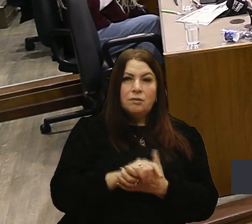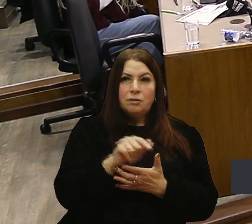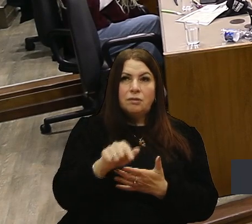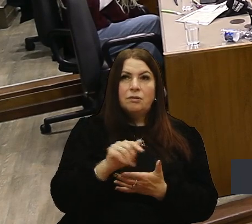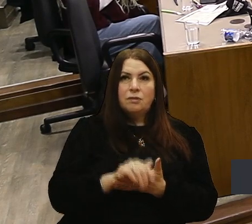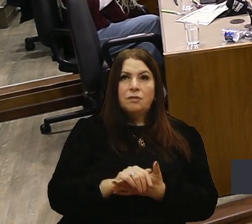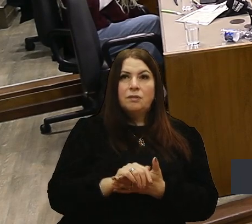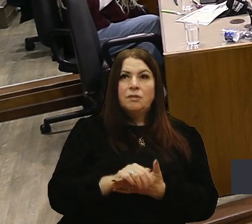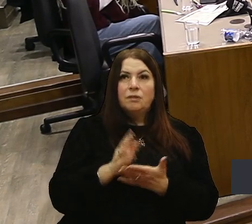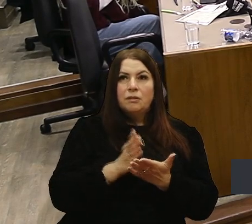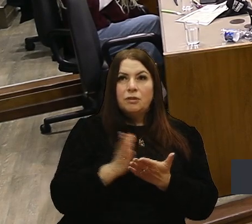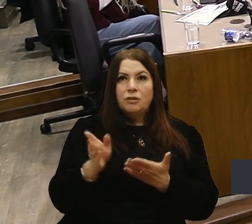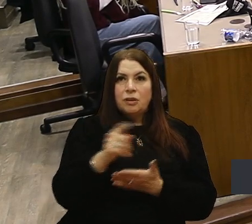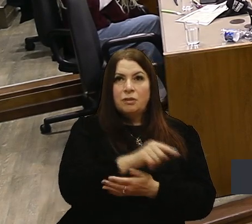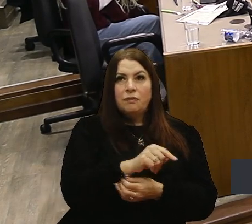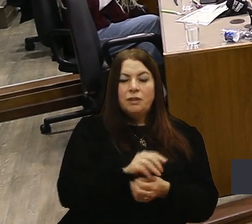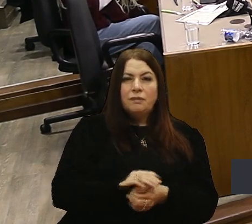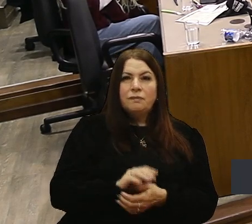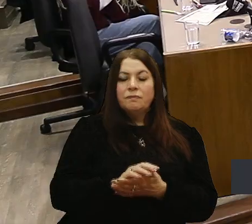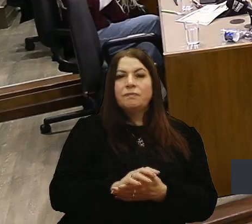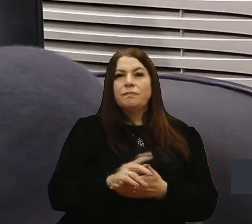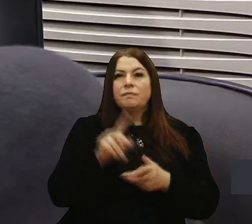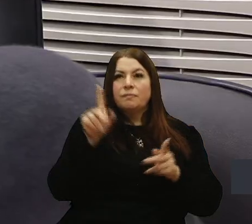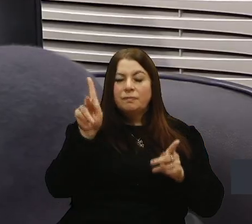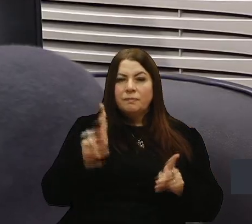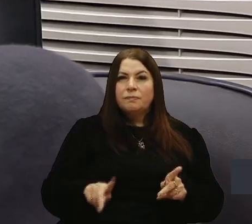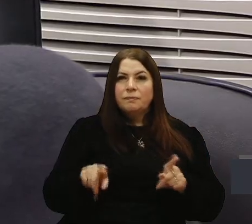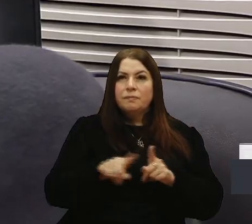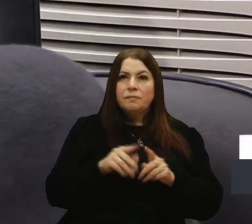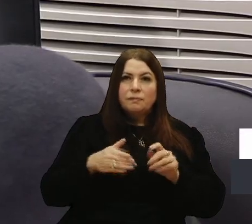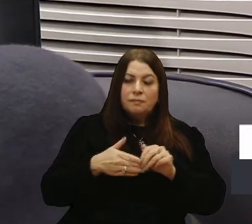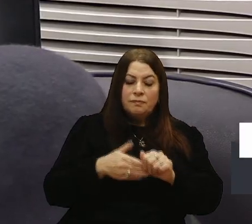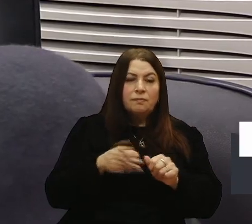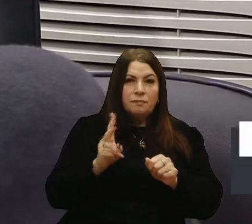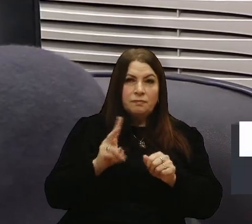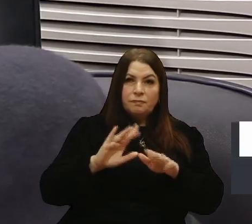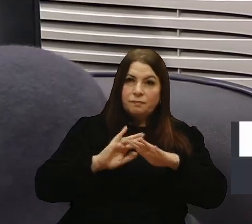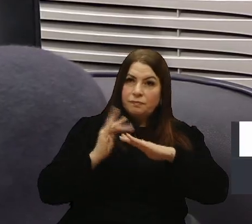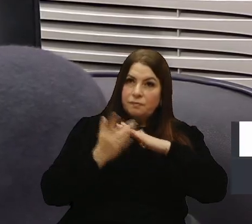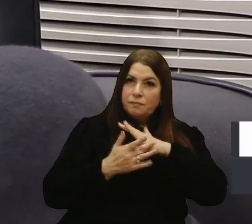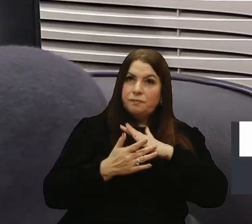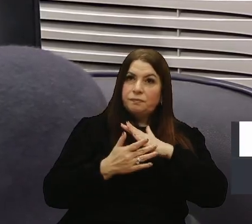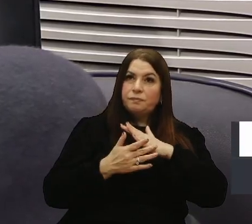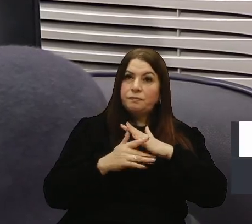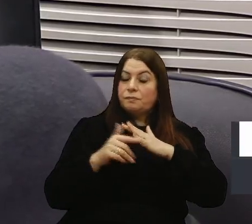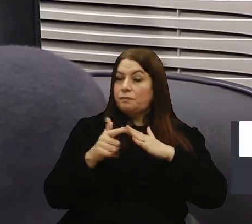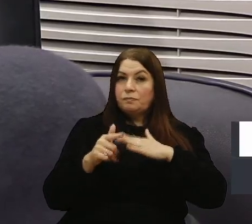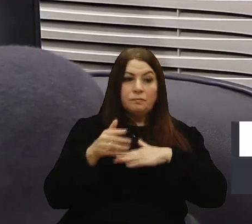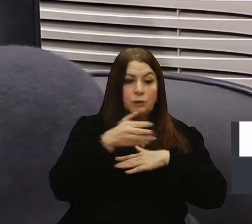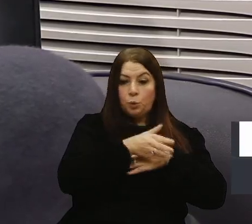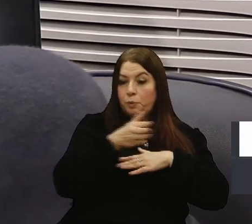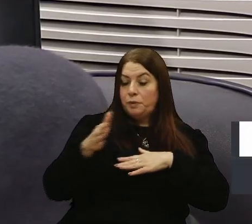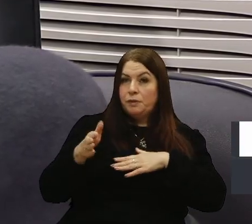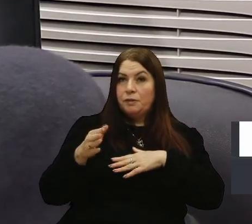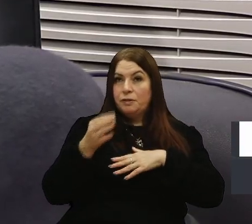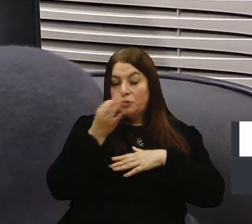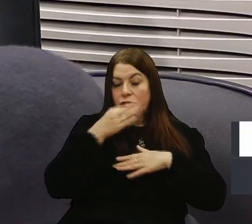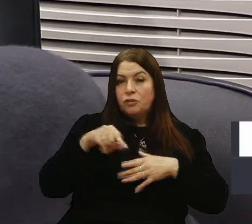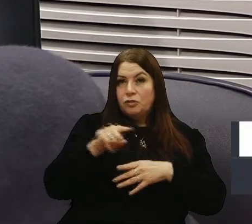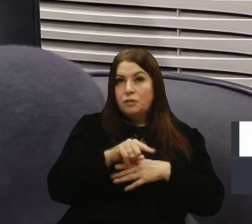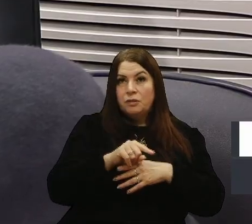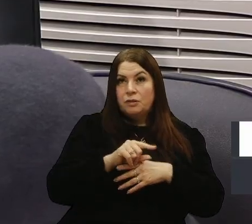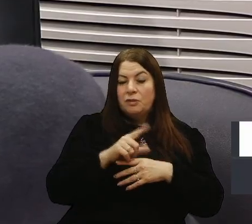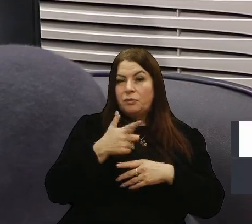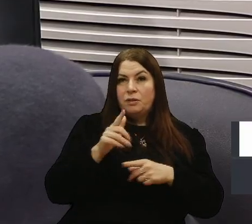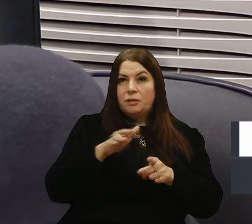todos os segmentos, e o senhor é uma pessoa que a gente acompanha sempre pelas redes sociais, não tem canto, né, do município de Caxias do Sul que o senhor não